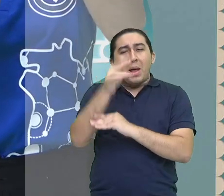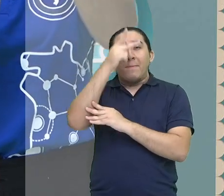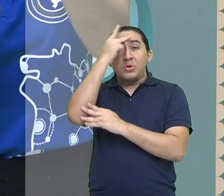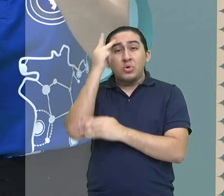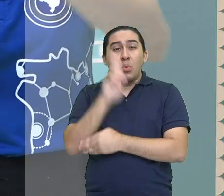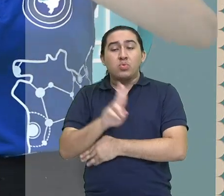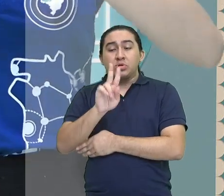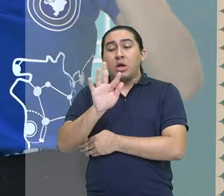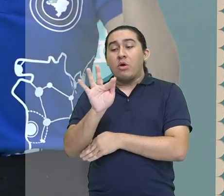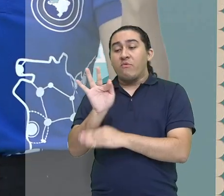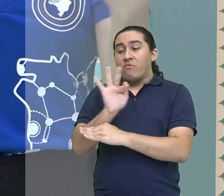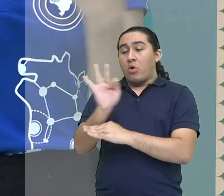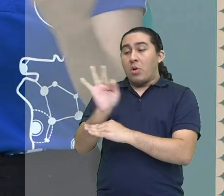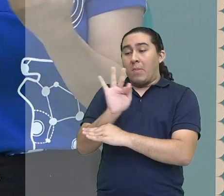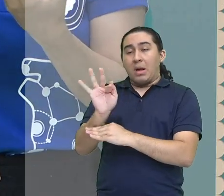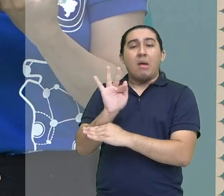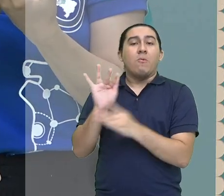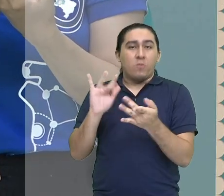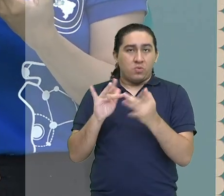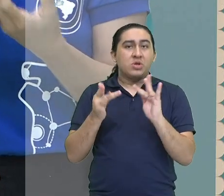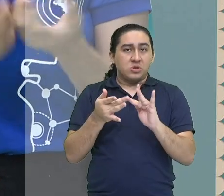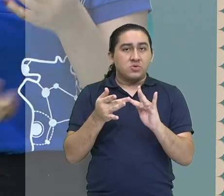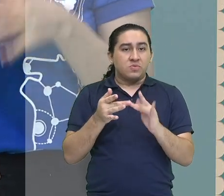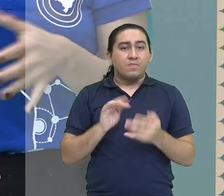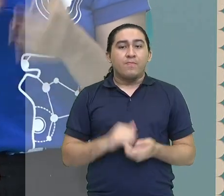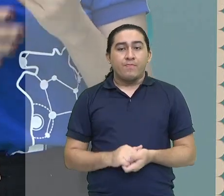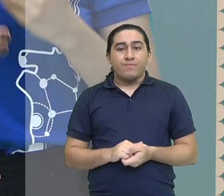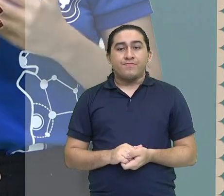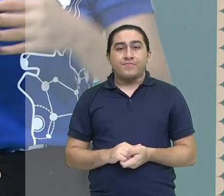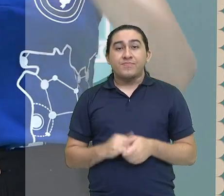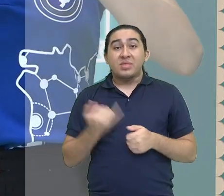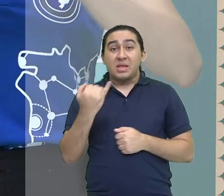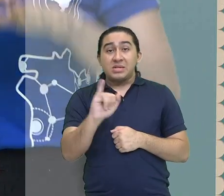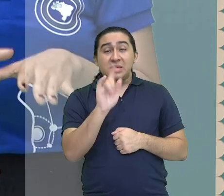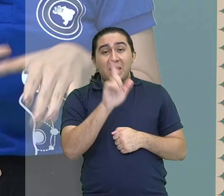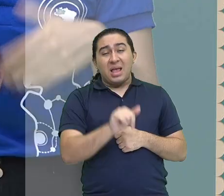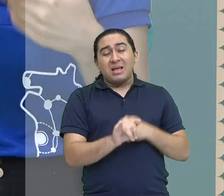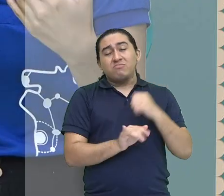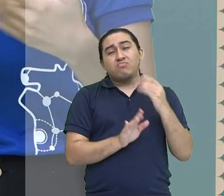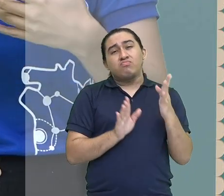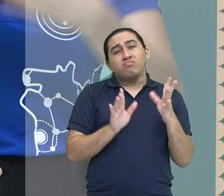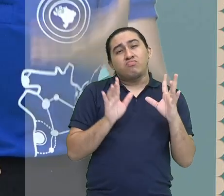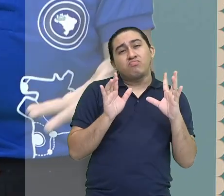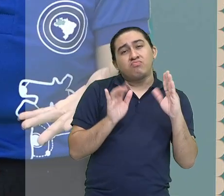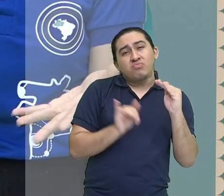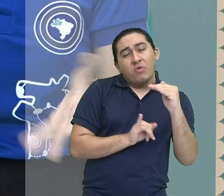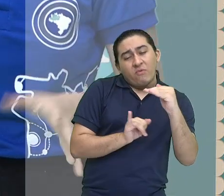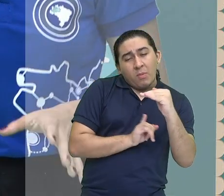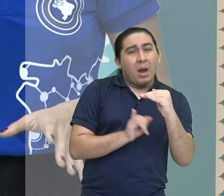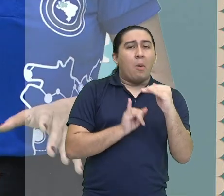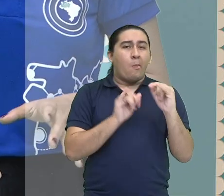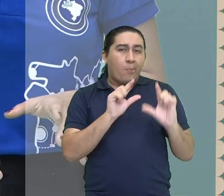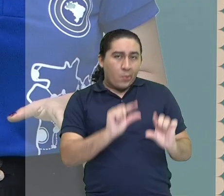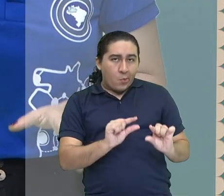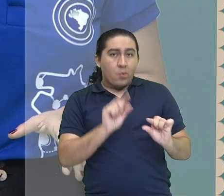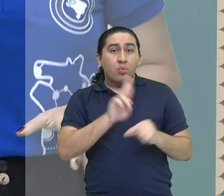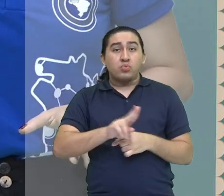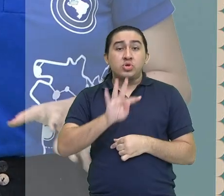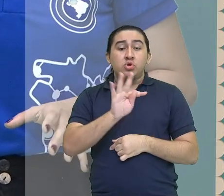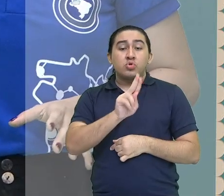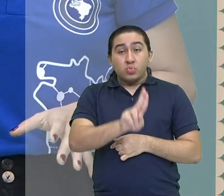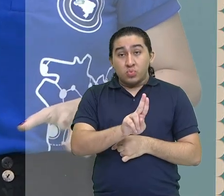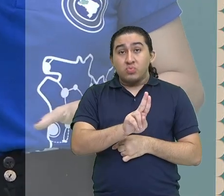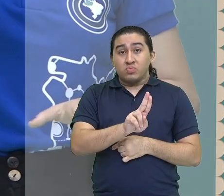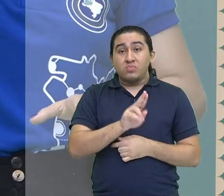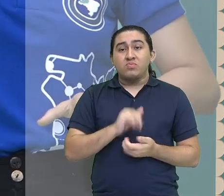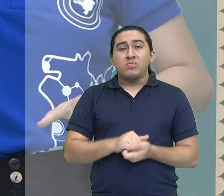utilizam o você quando é um contexto formal. E quando é um contexto menos formal, elas utilizam o